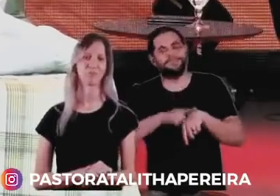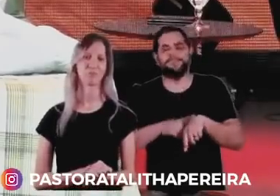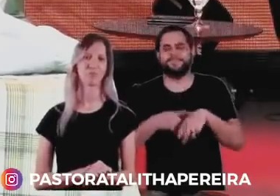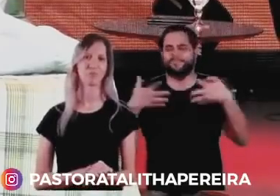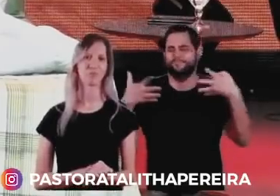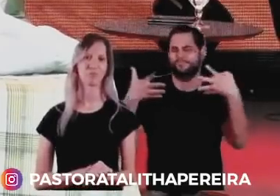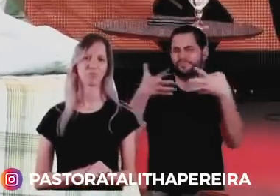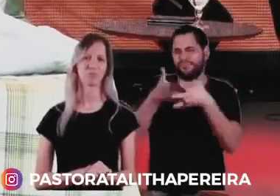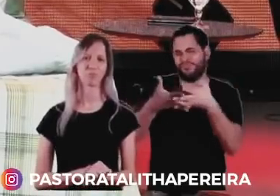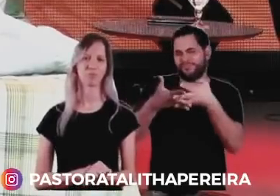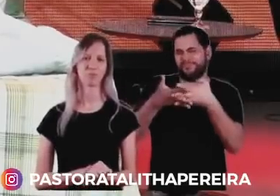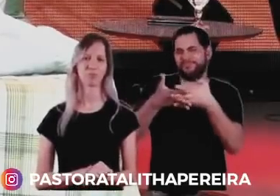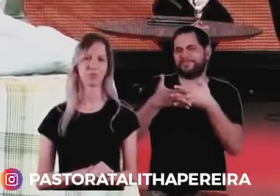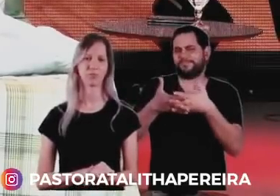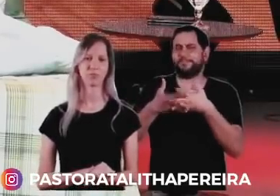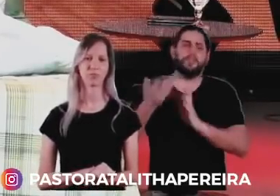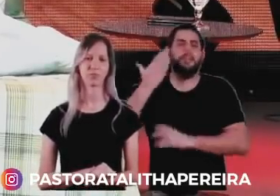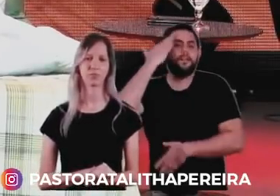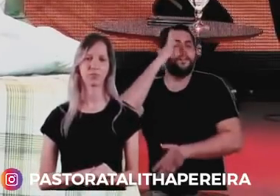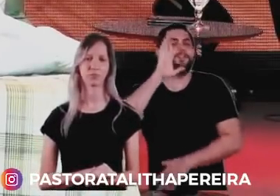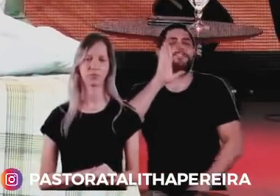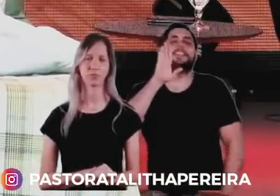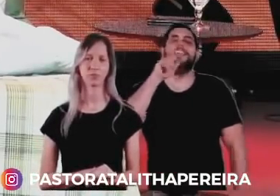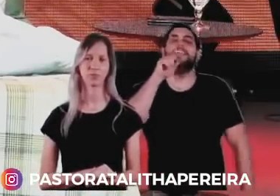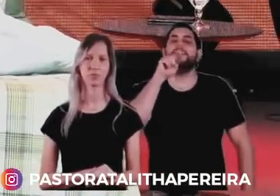né? Eu não sei se